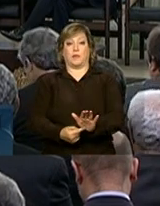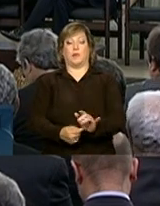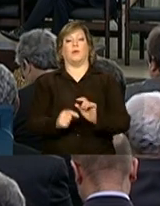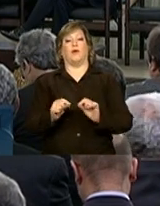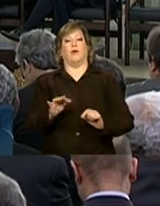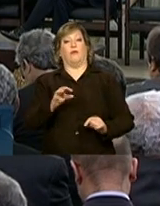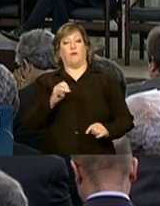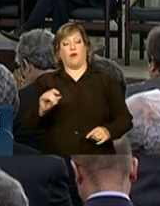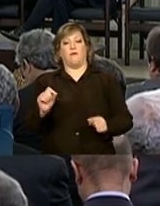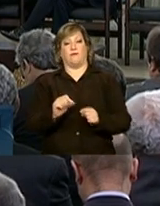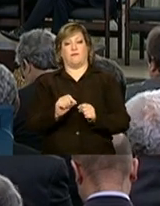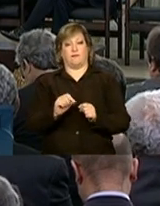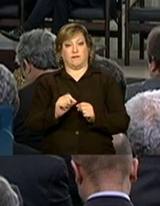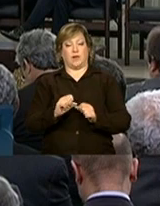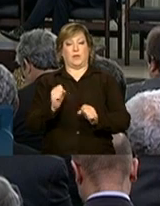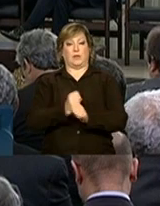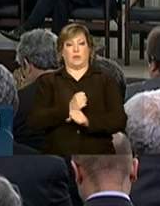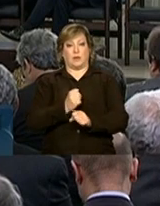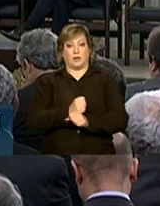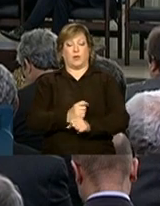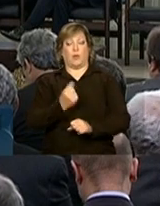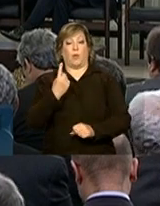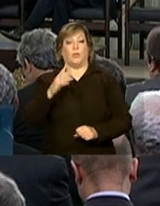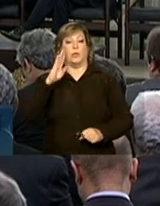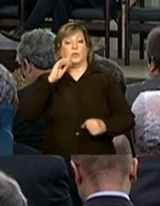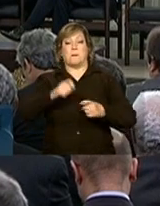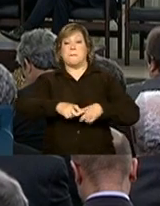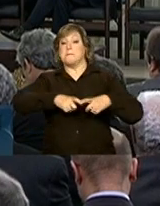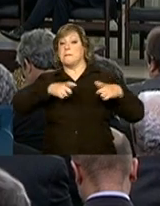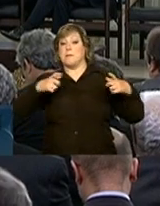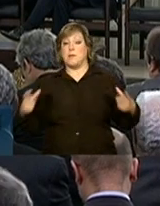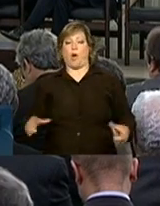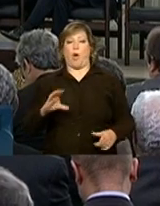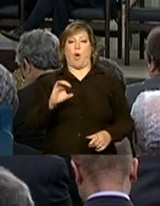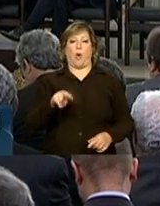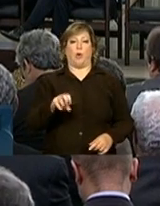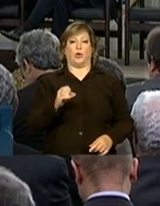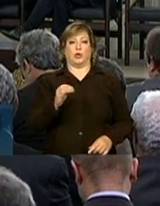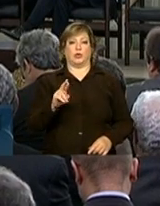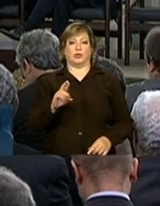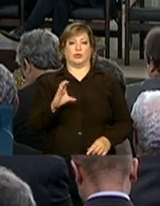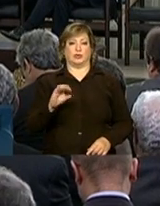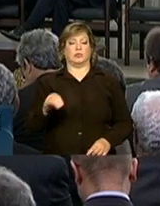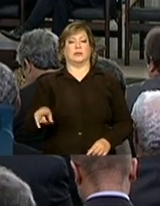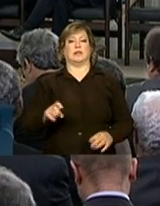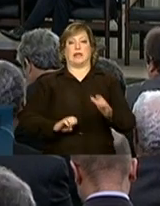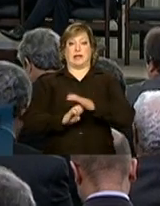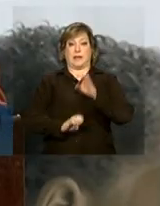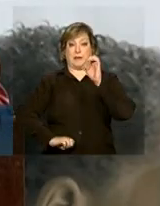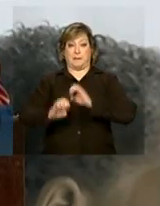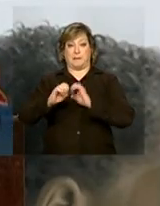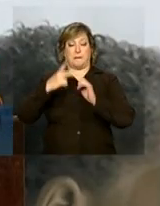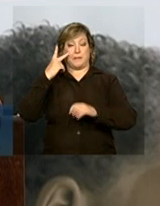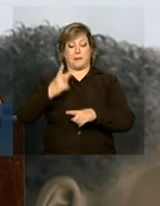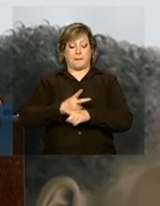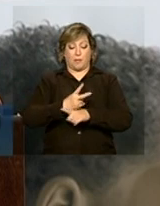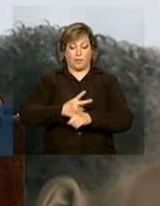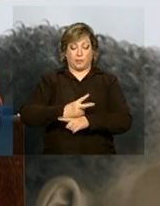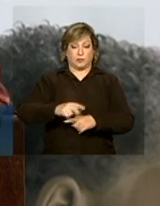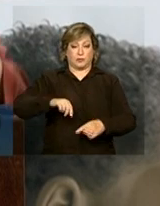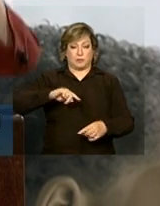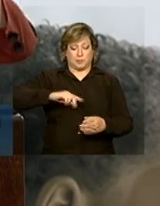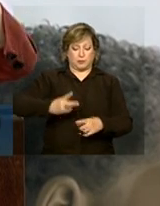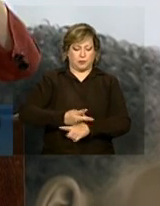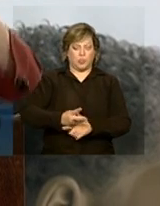foi construído um dos maiores consórcios de empresas para explorar o pré-sal.